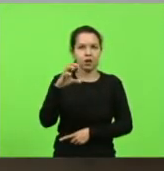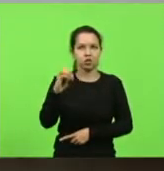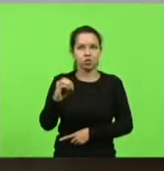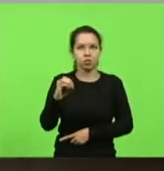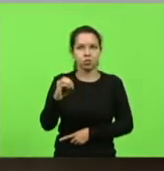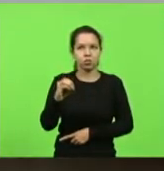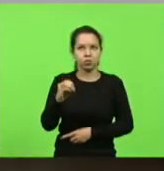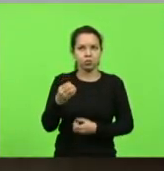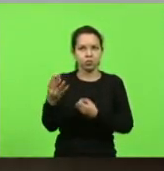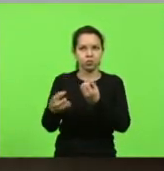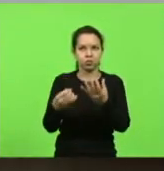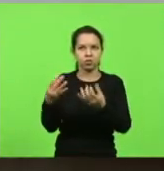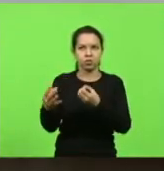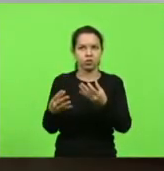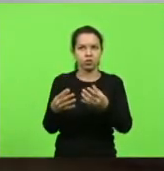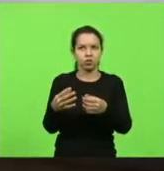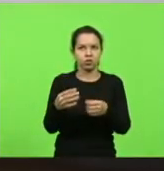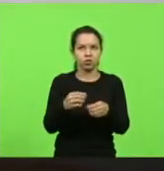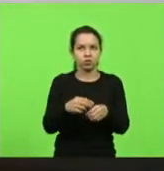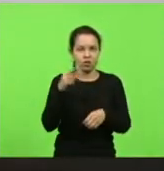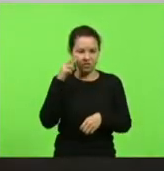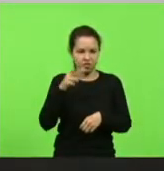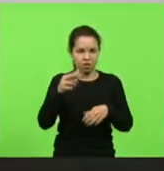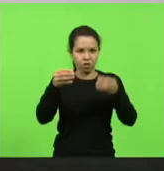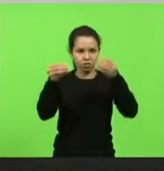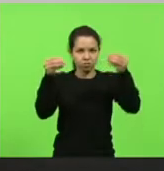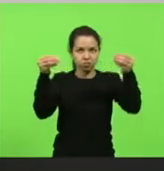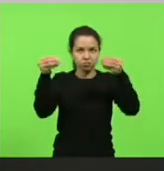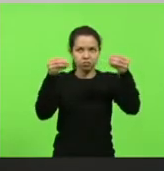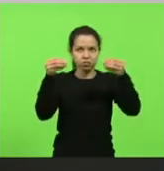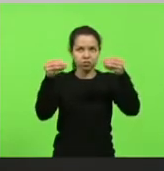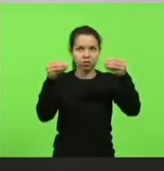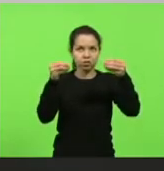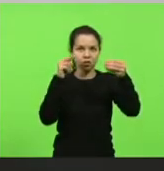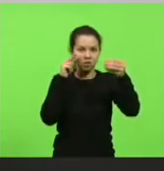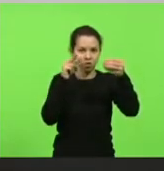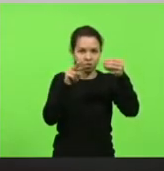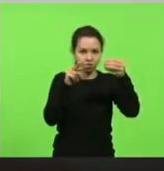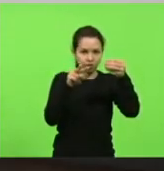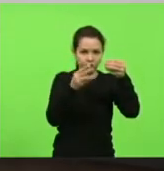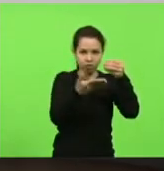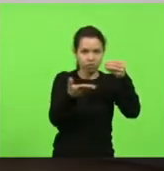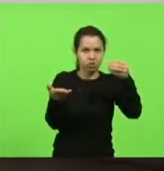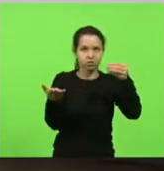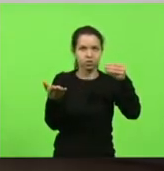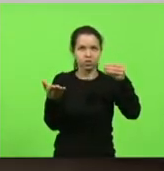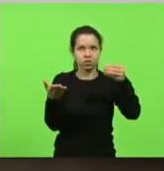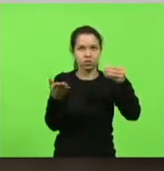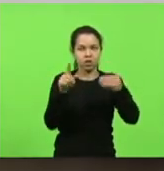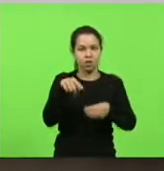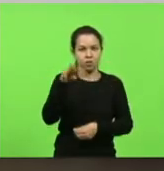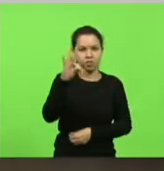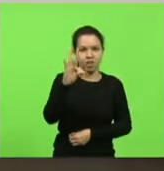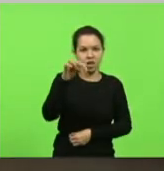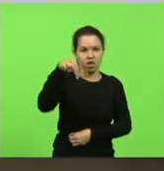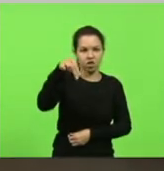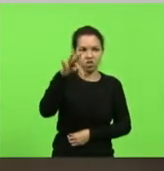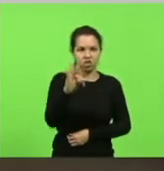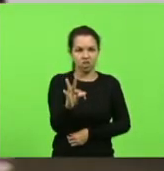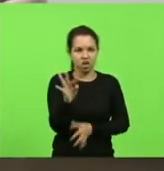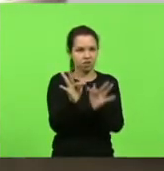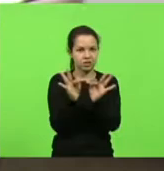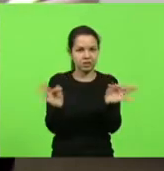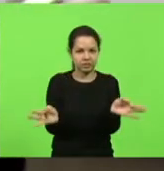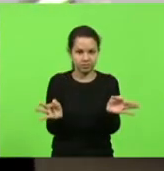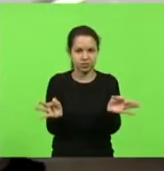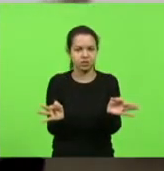estão vendo do outro lado, como eu aqui, ó? Estou vendo todos vocês aqui. É um TNT simples, que se a